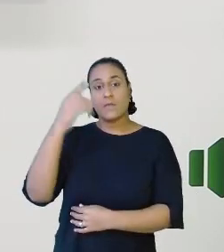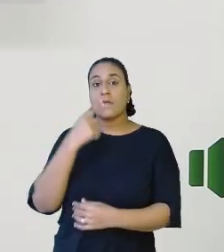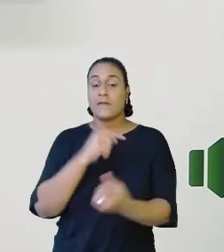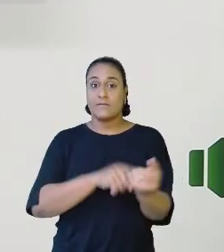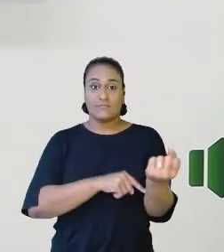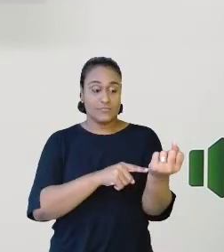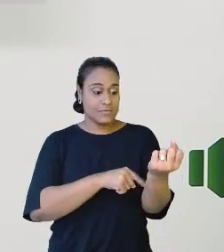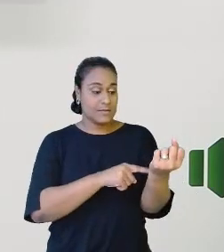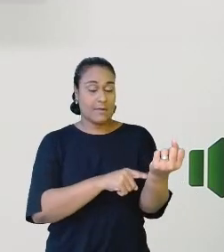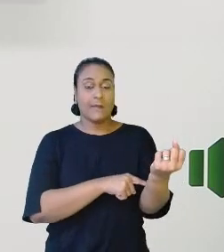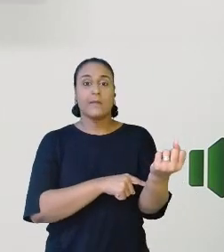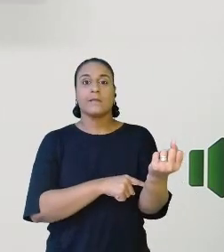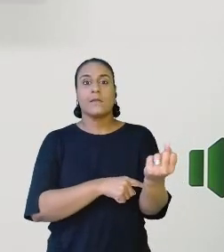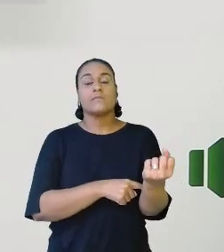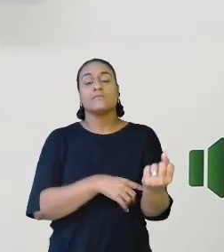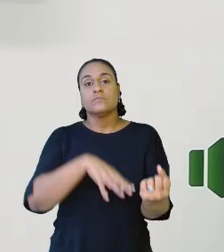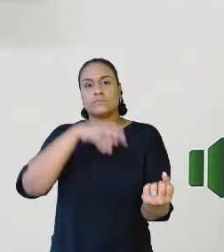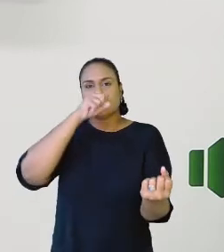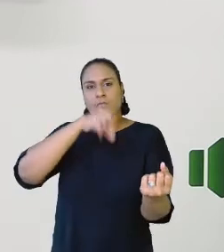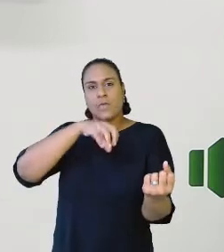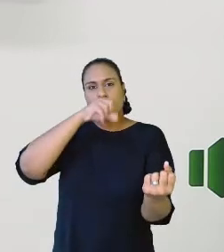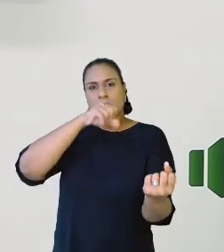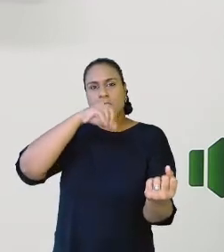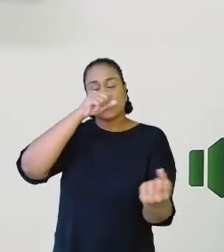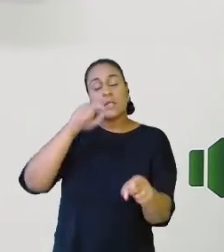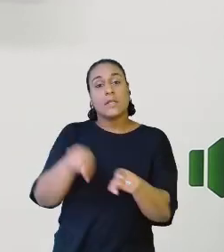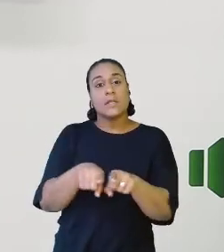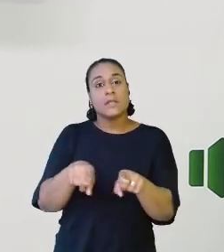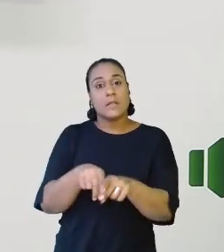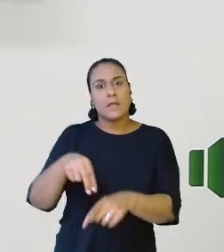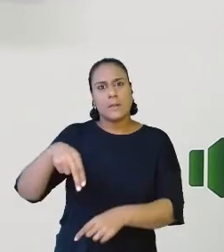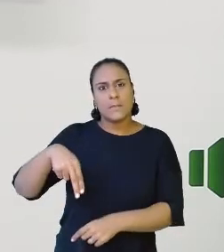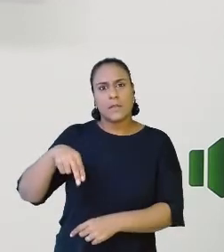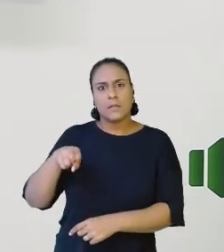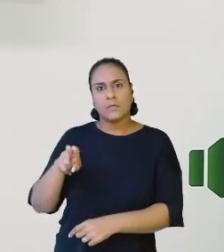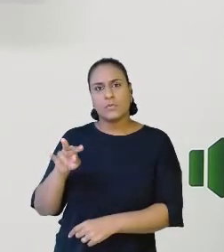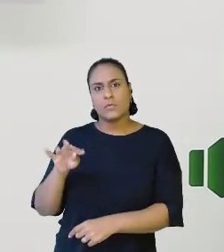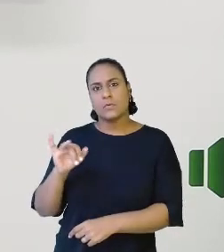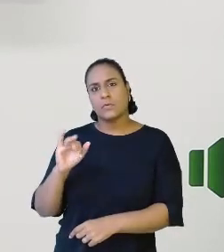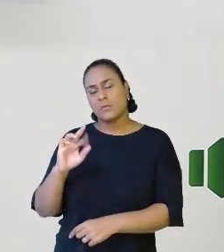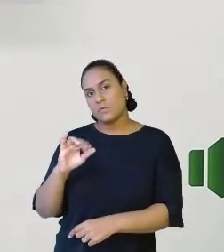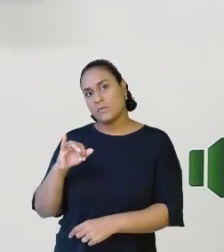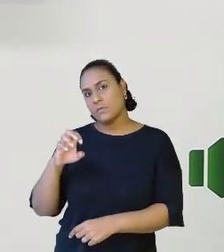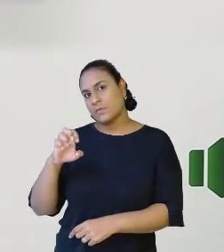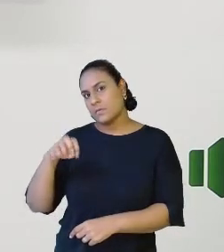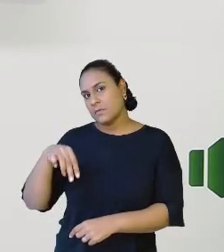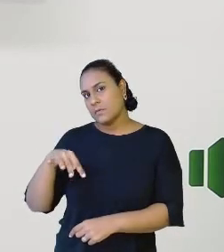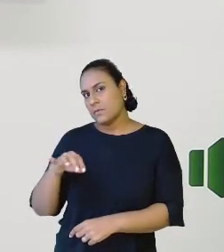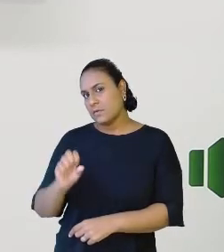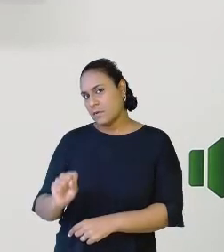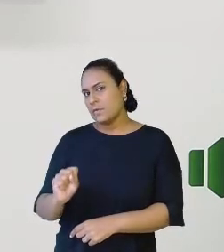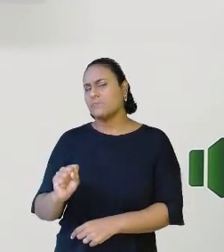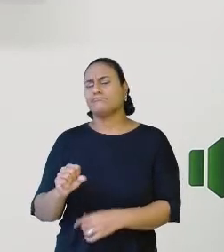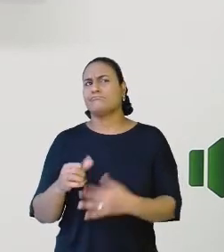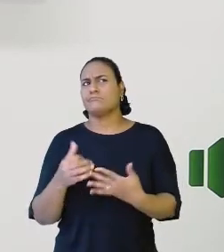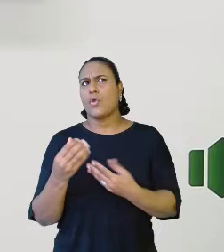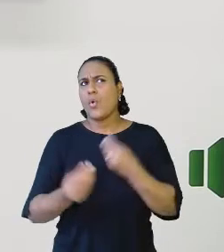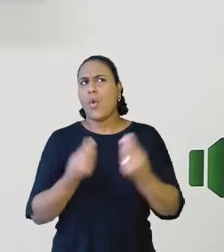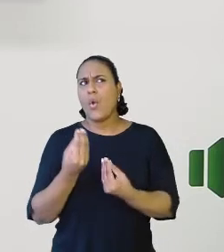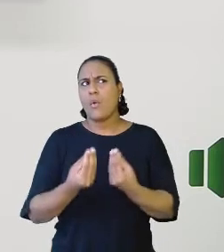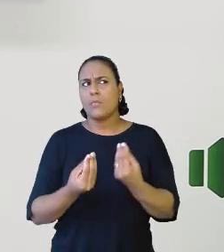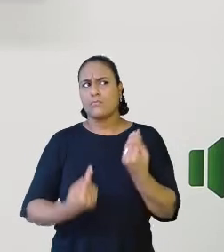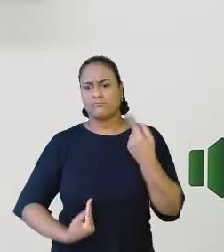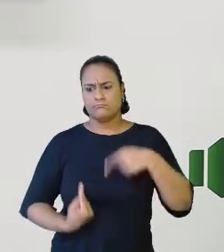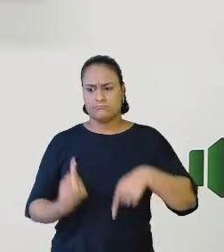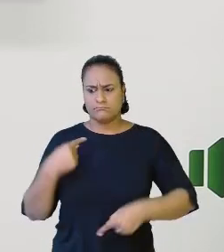o oxigênio e os nutrientes. Como assim, professor? Circular no nosso corpo, movimentando o